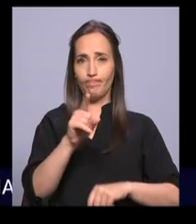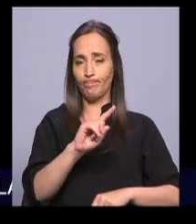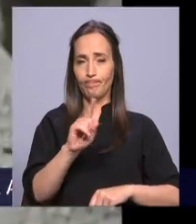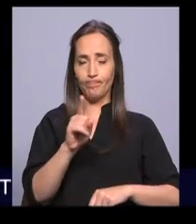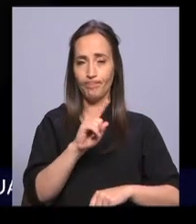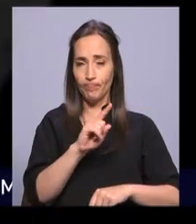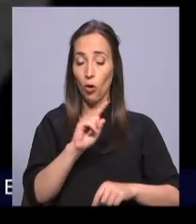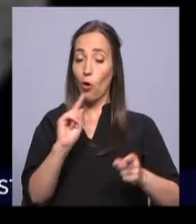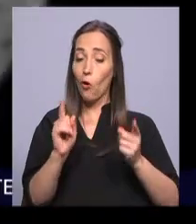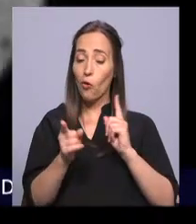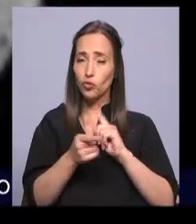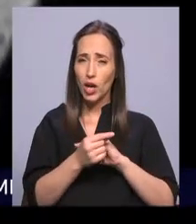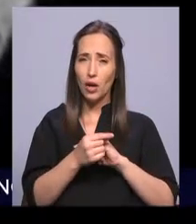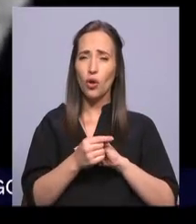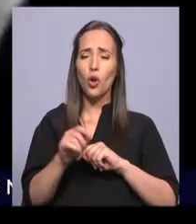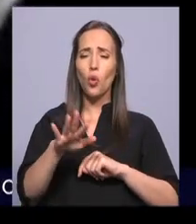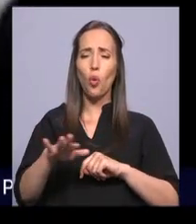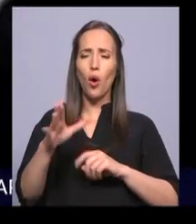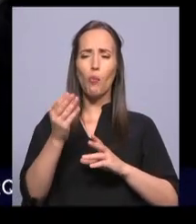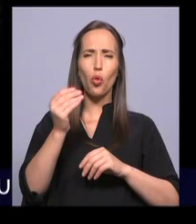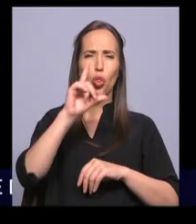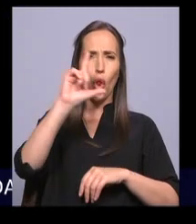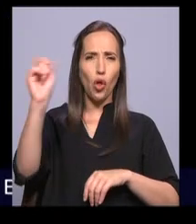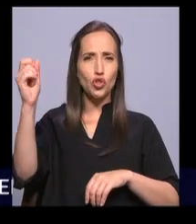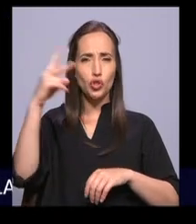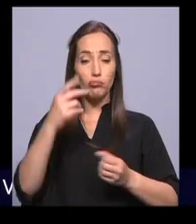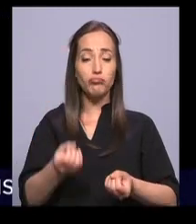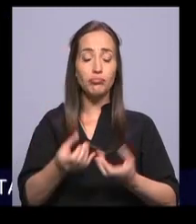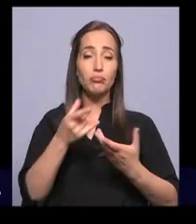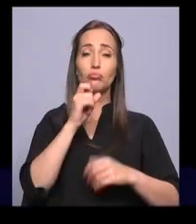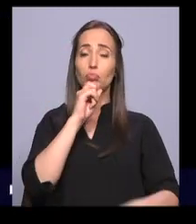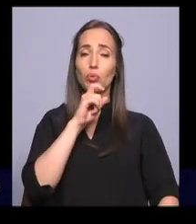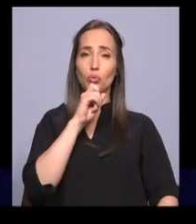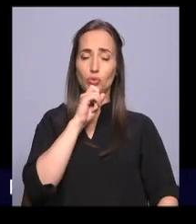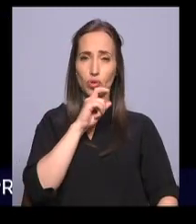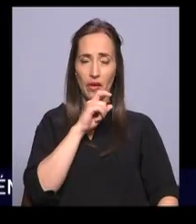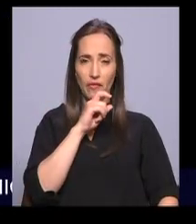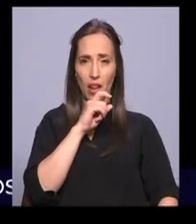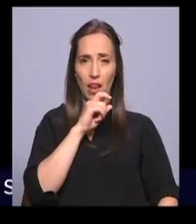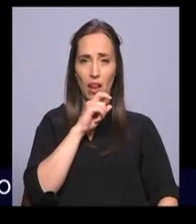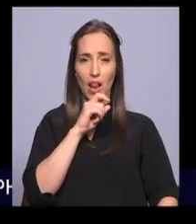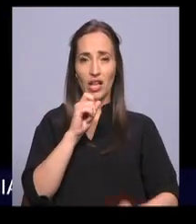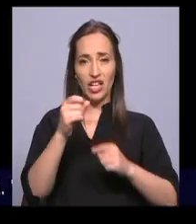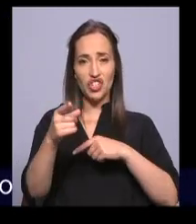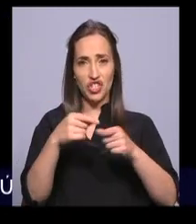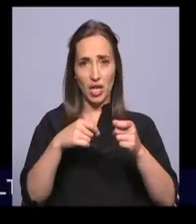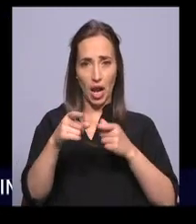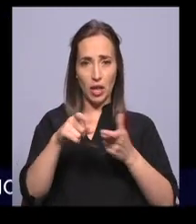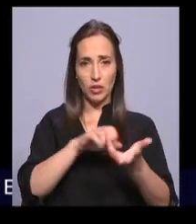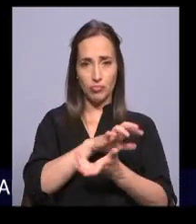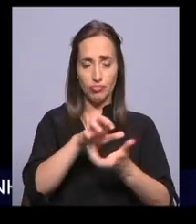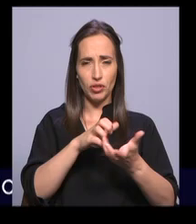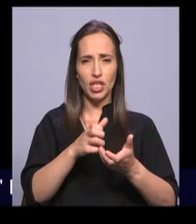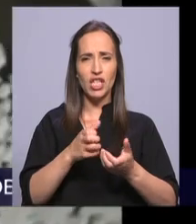regiões muito afastadas do Sol, eventualmente até no próprio meio interestelar. Nasceu com muito